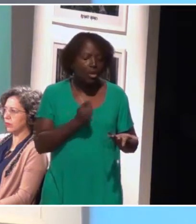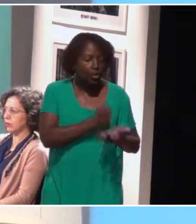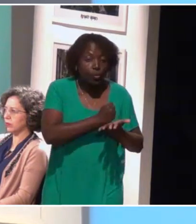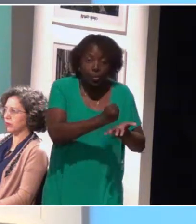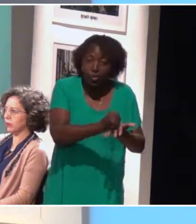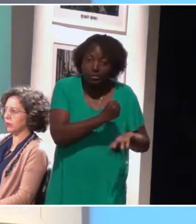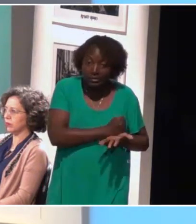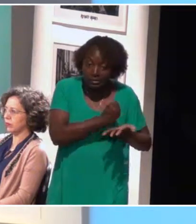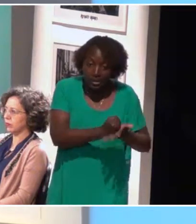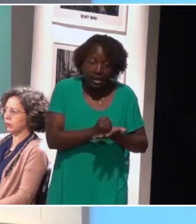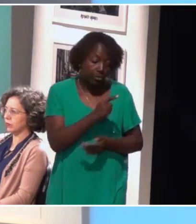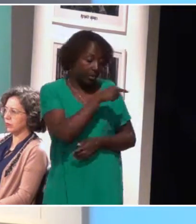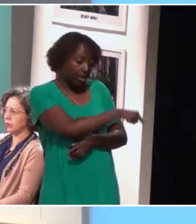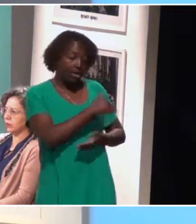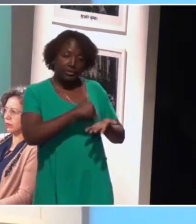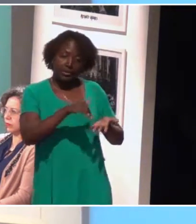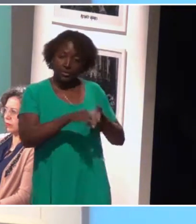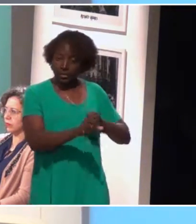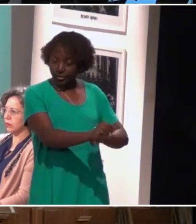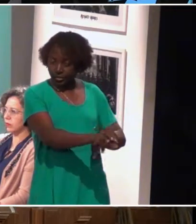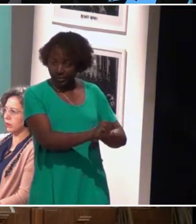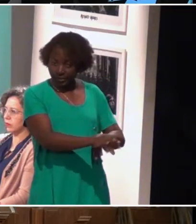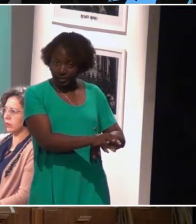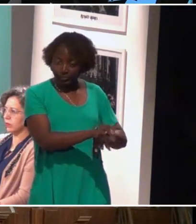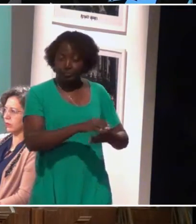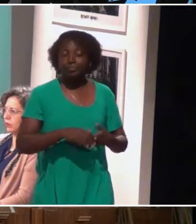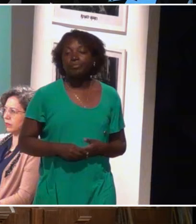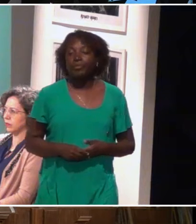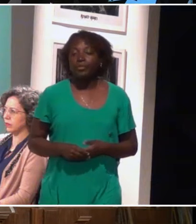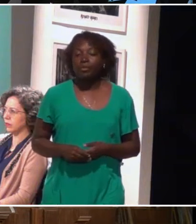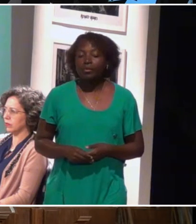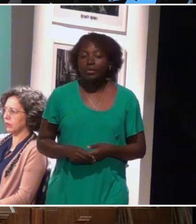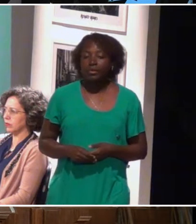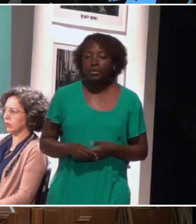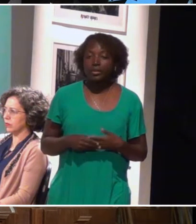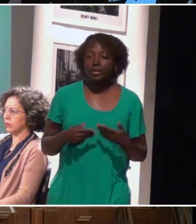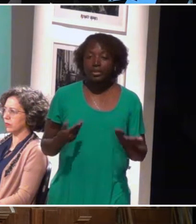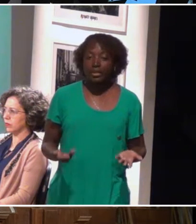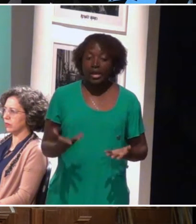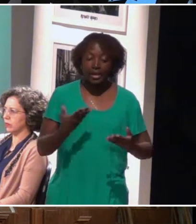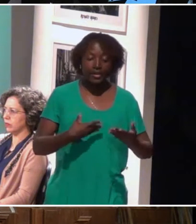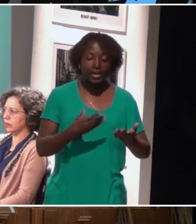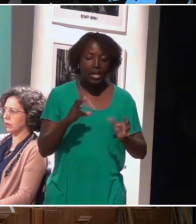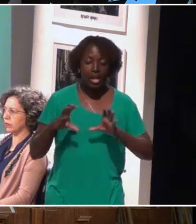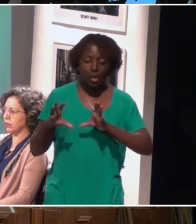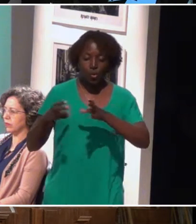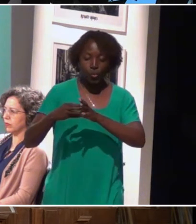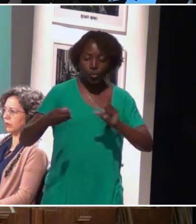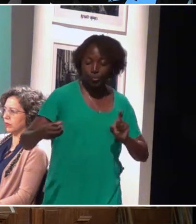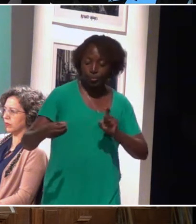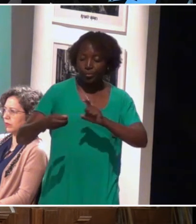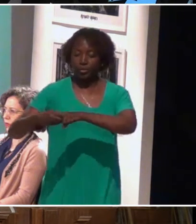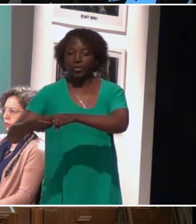empregatício, é com a Secretaria de Educação. Então, eles ficam como se fossem anexos ao CAIS, a central do intérprete.